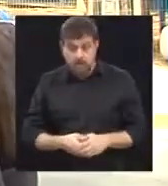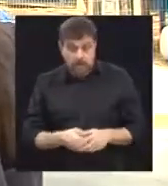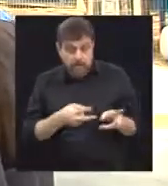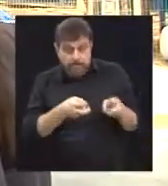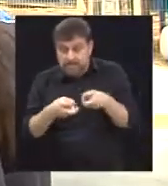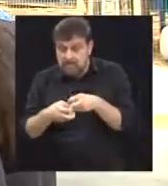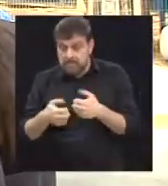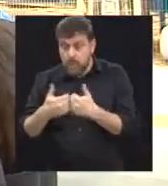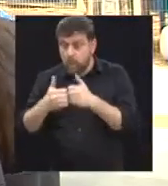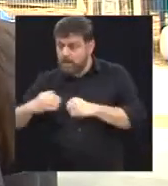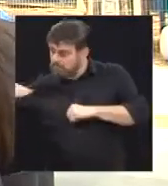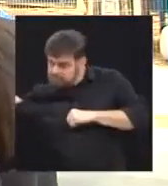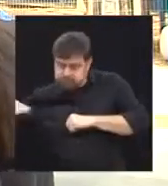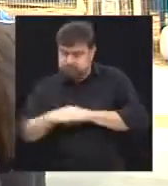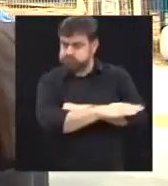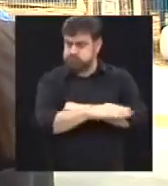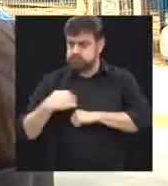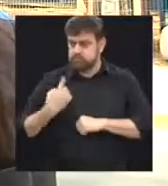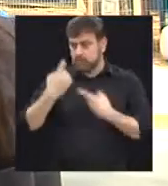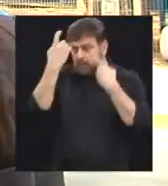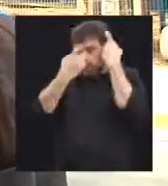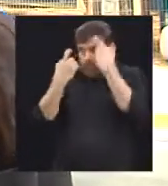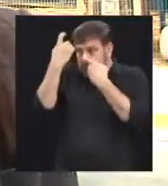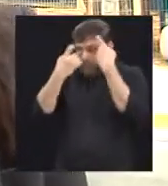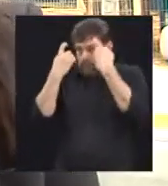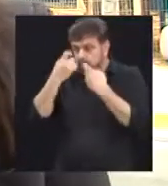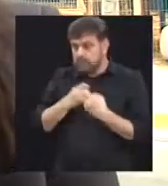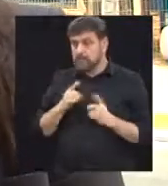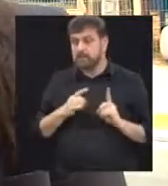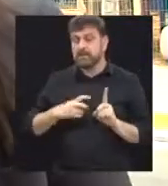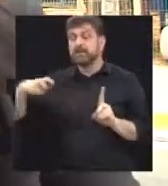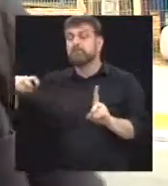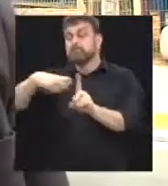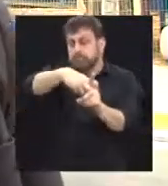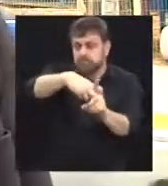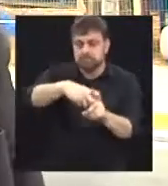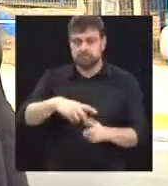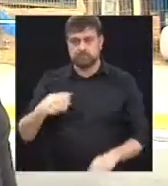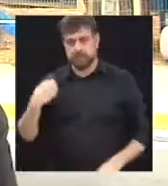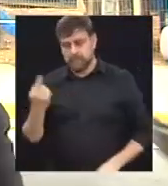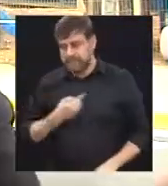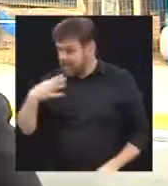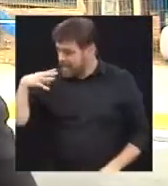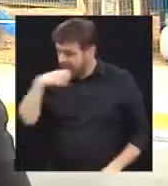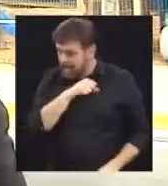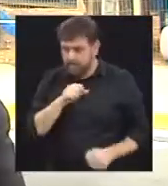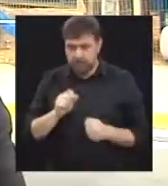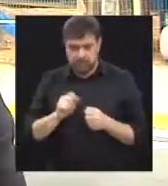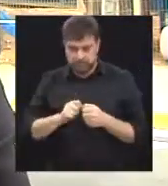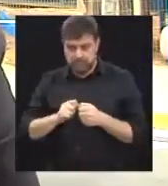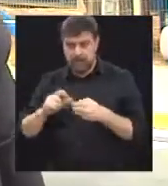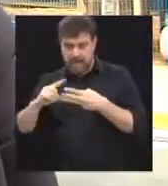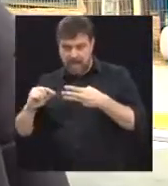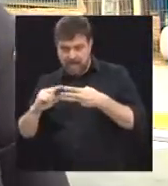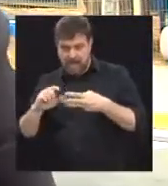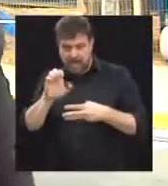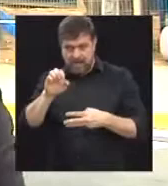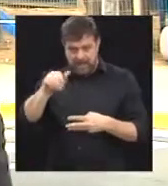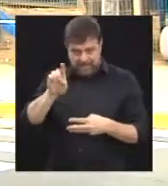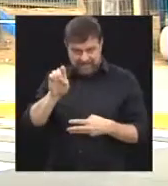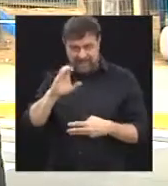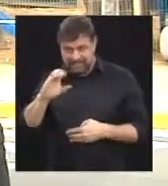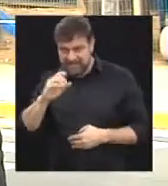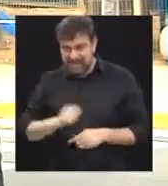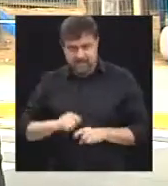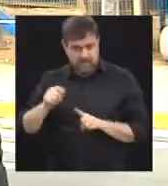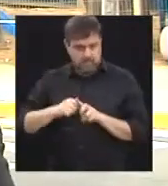para ver a velocidade desses transportes, para ver essa nossa preocupação. E aí, rapidamente, vieram aqui, né,